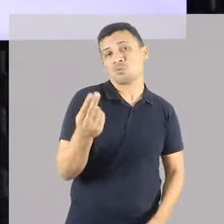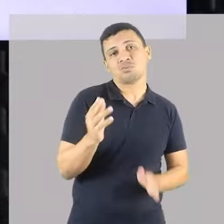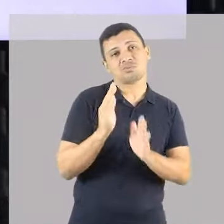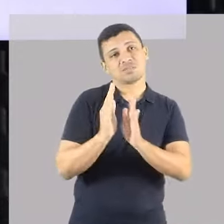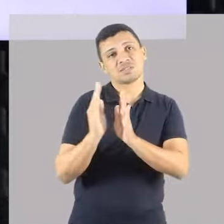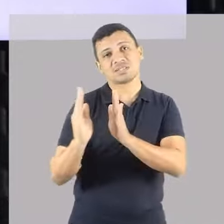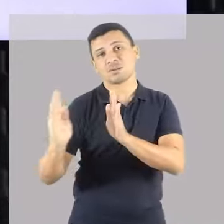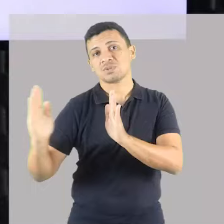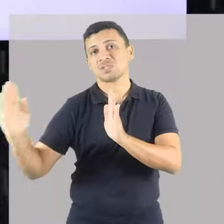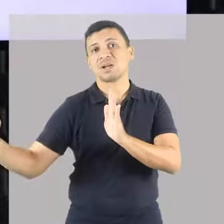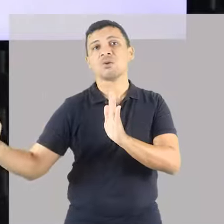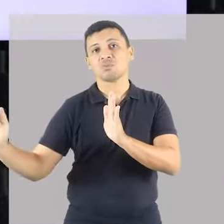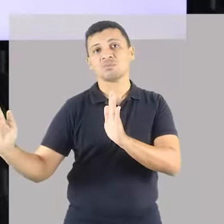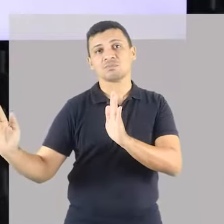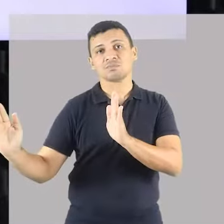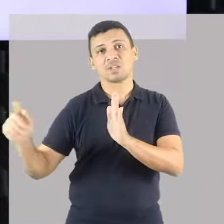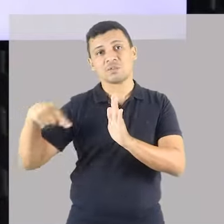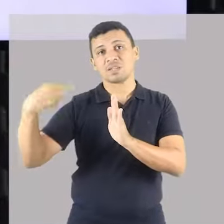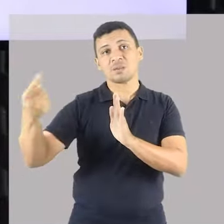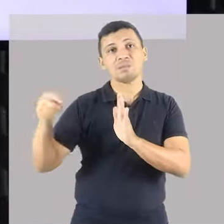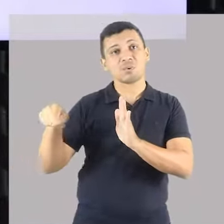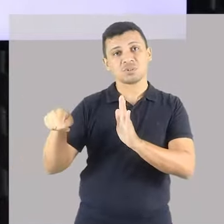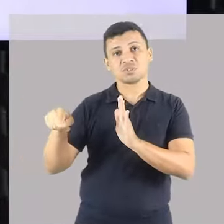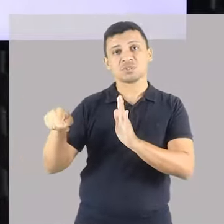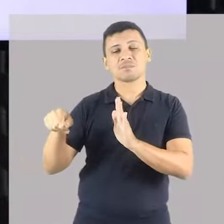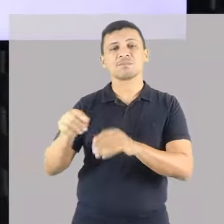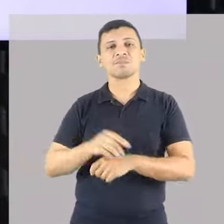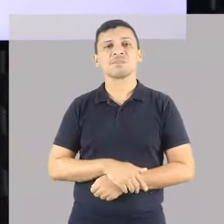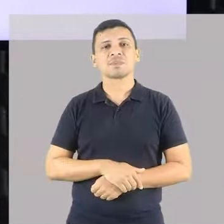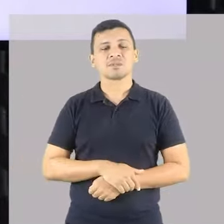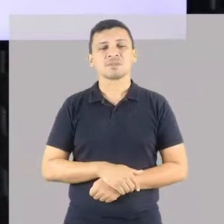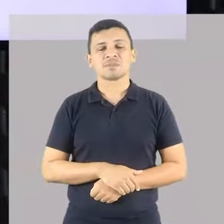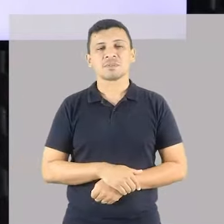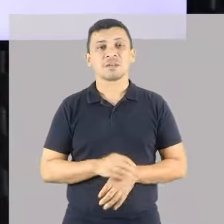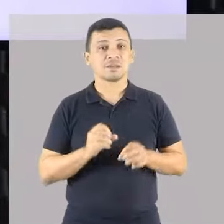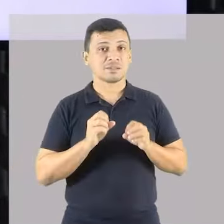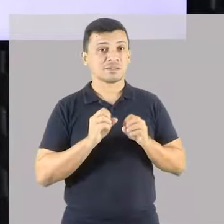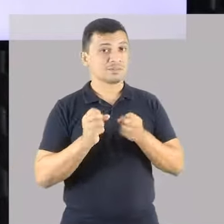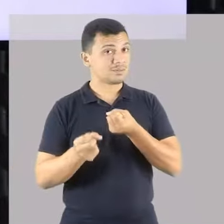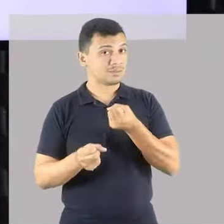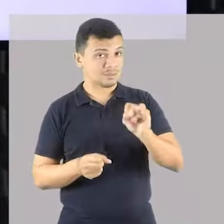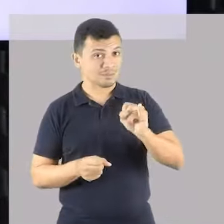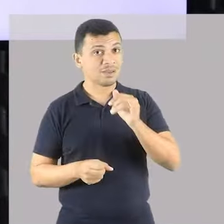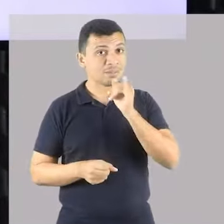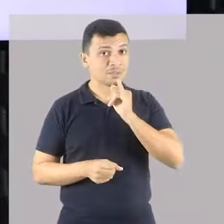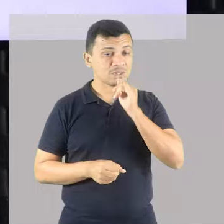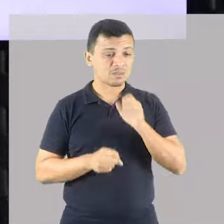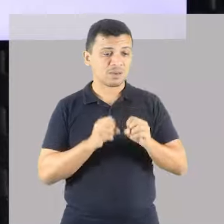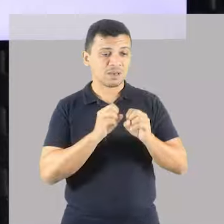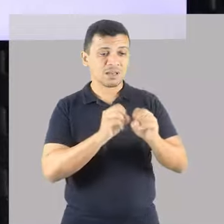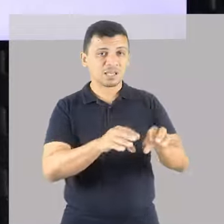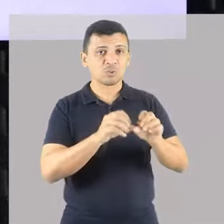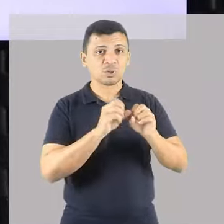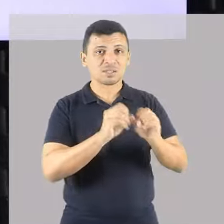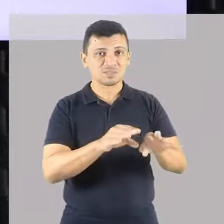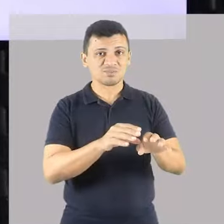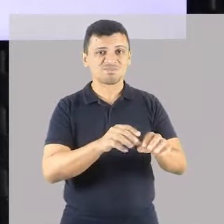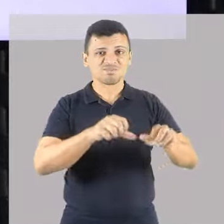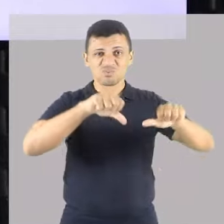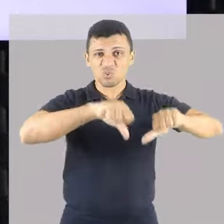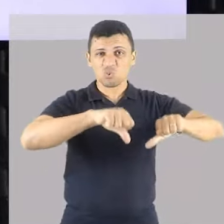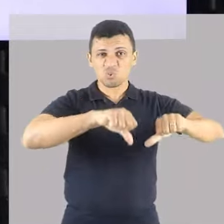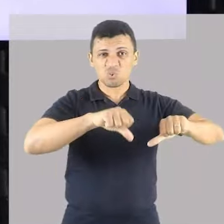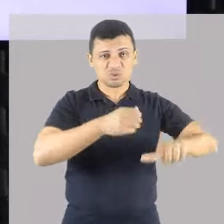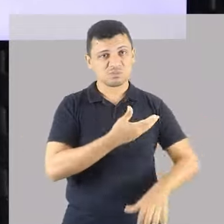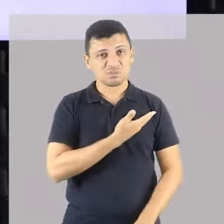ou seja está associado para o que vem depois se eu dissesse assim olha educação a qualidade da educação